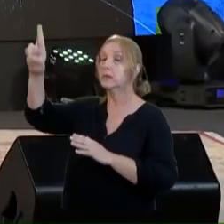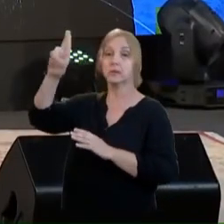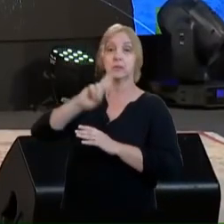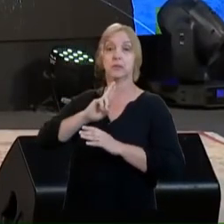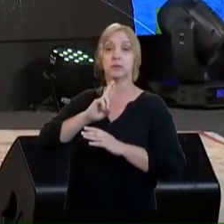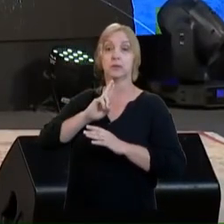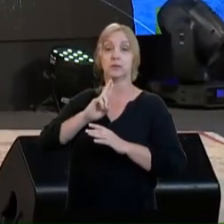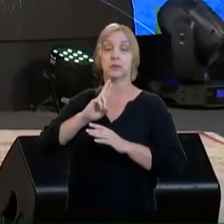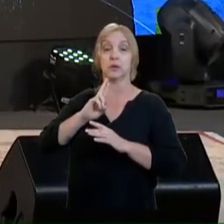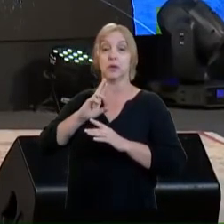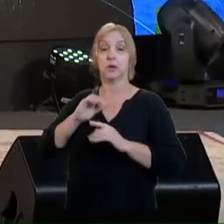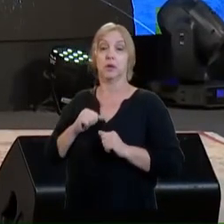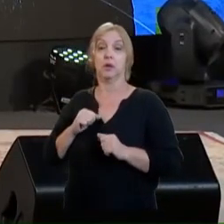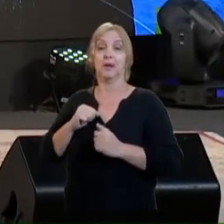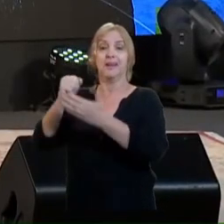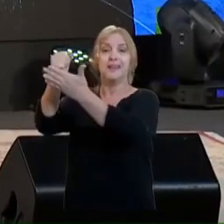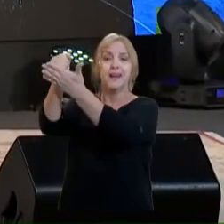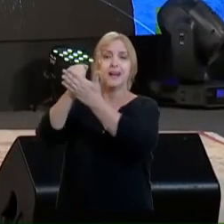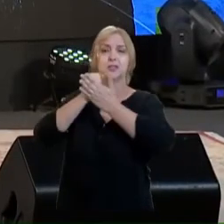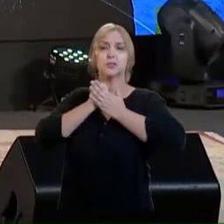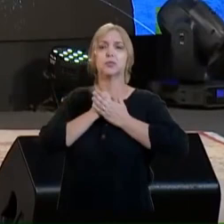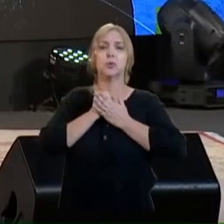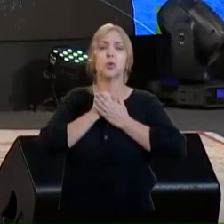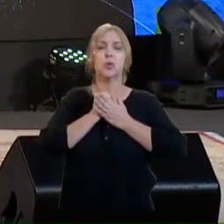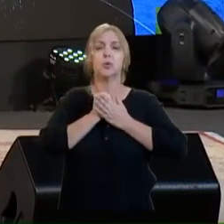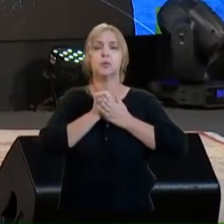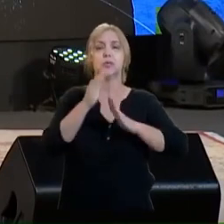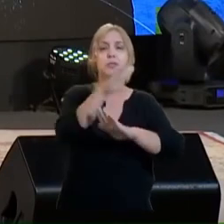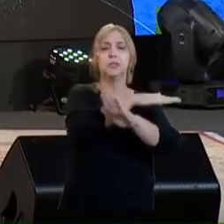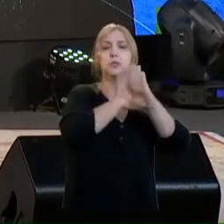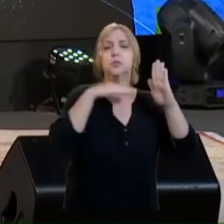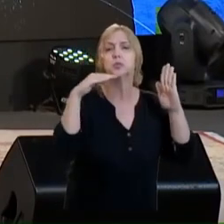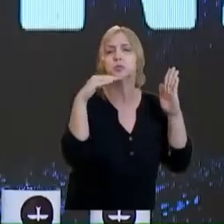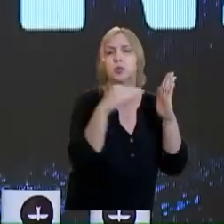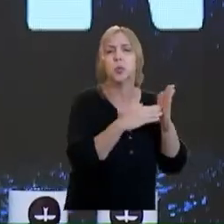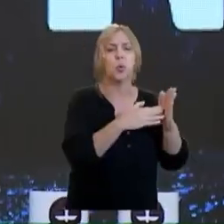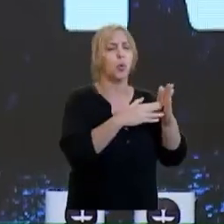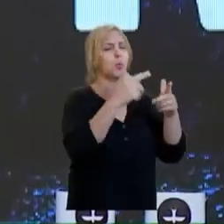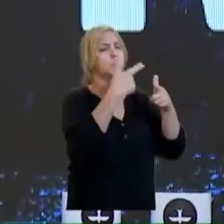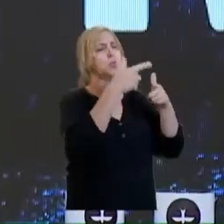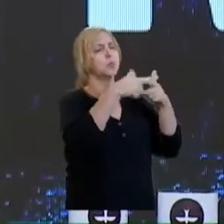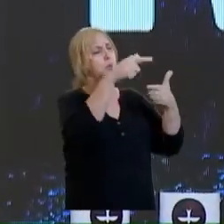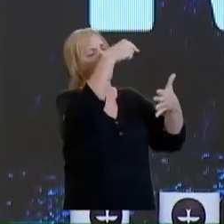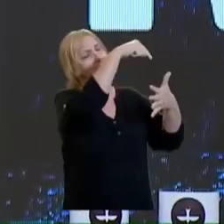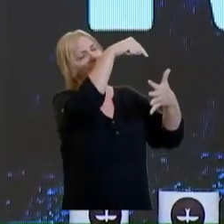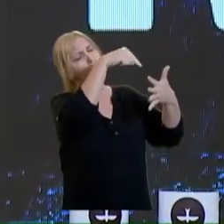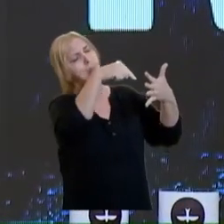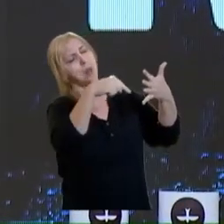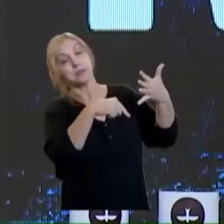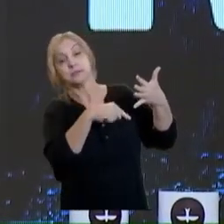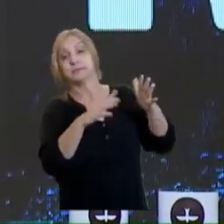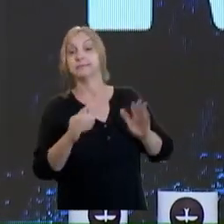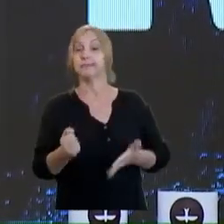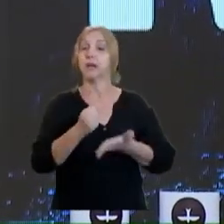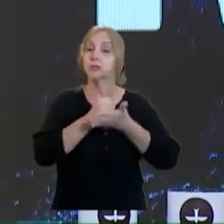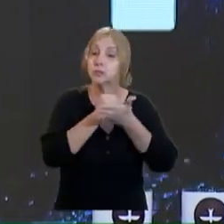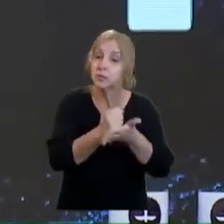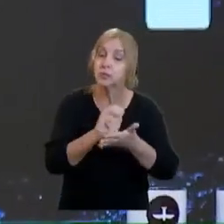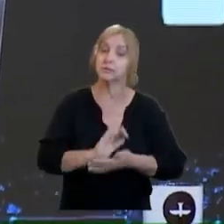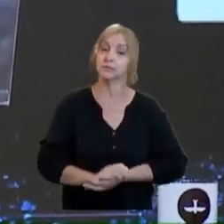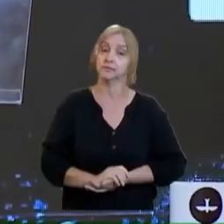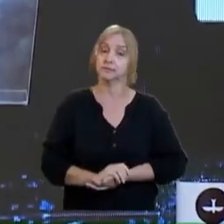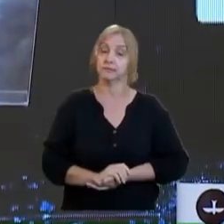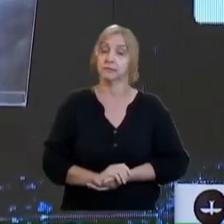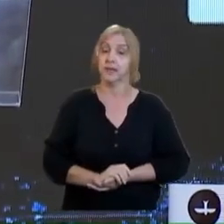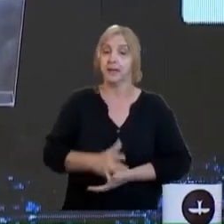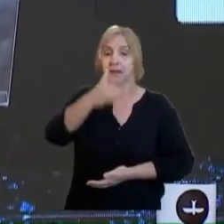E o livrou de todas as suas tribulações. É tudo ou é nada. Clamou